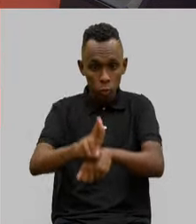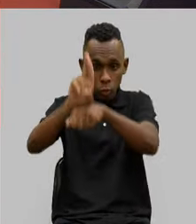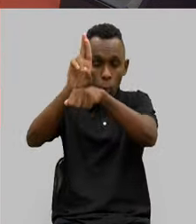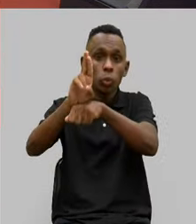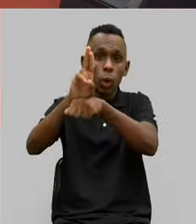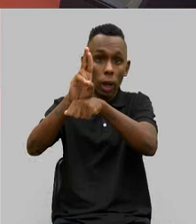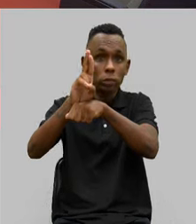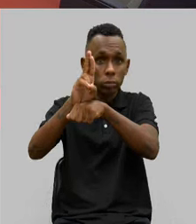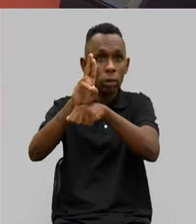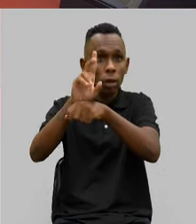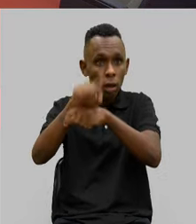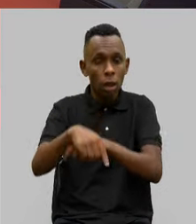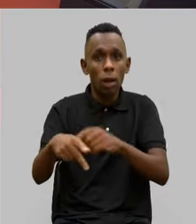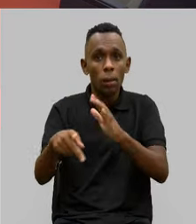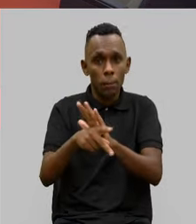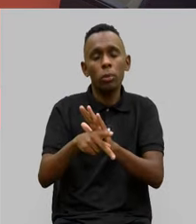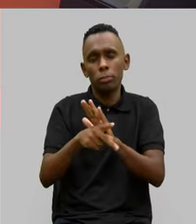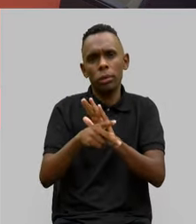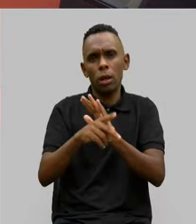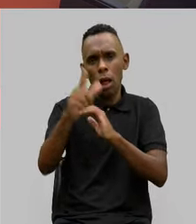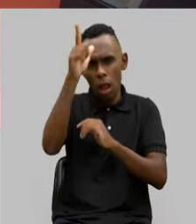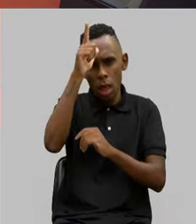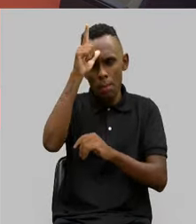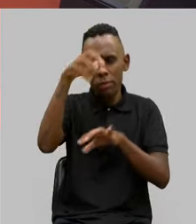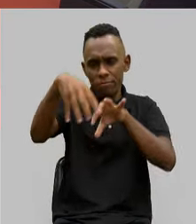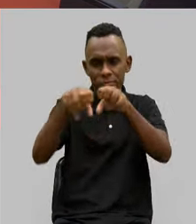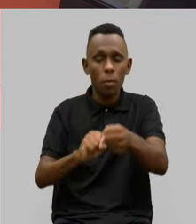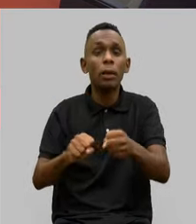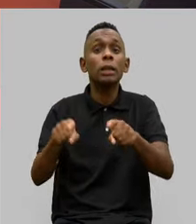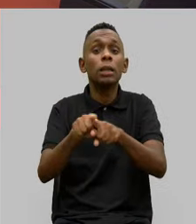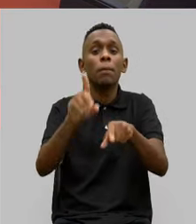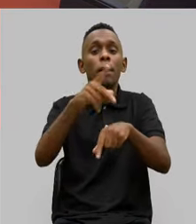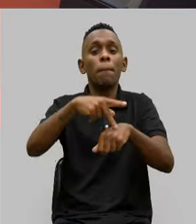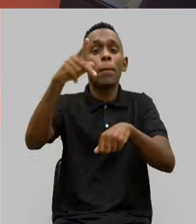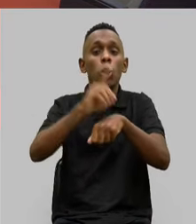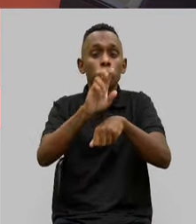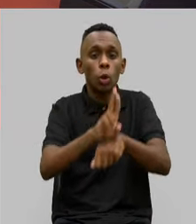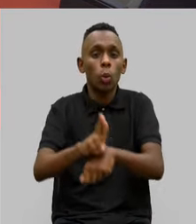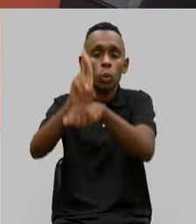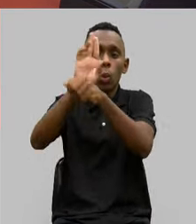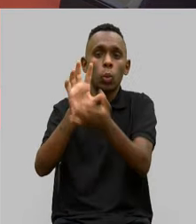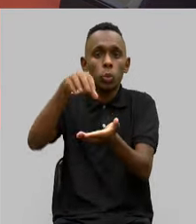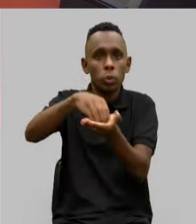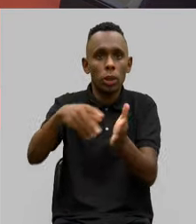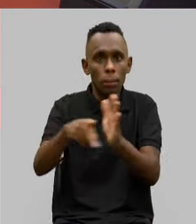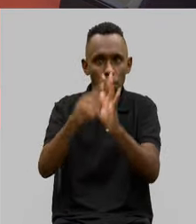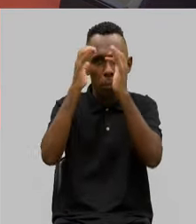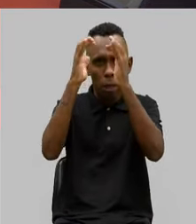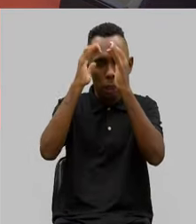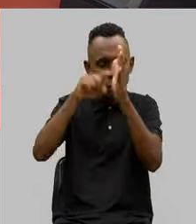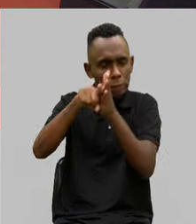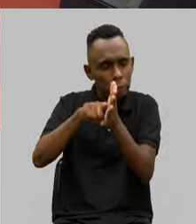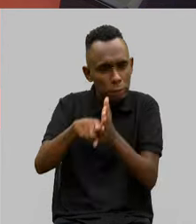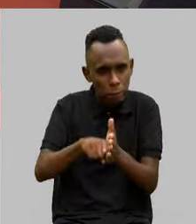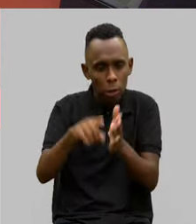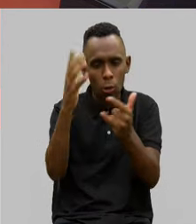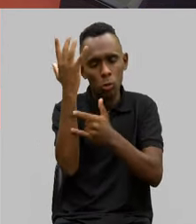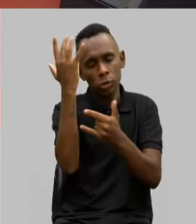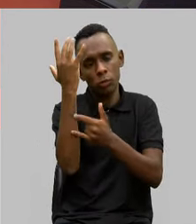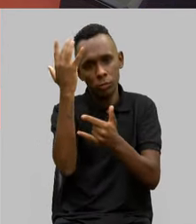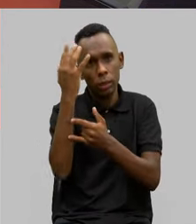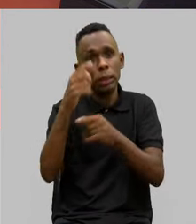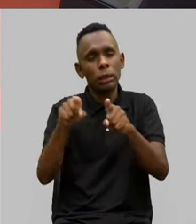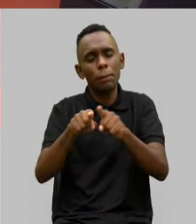universidade de freiburg na Alemanha e pós-doutorado no núcleo de neurociência da UFMG